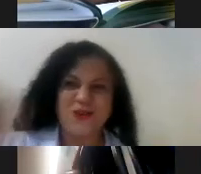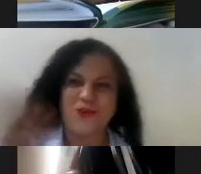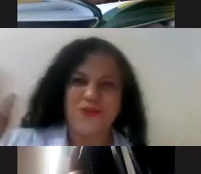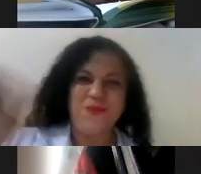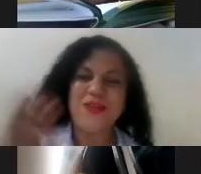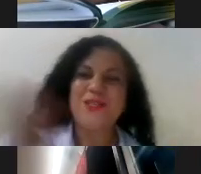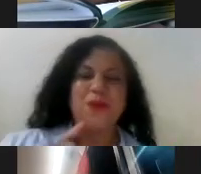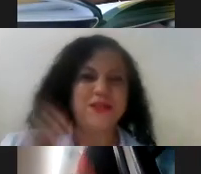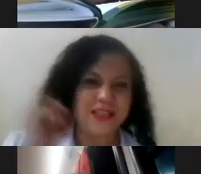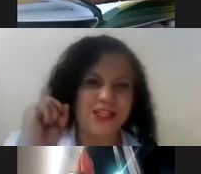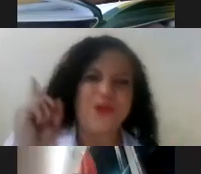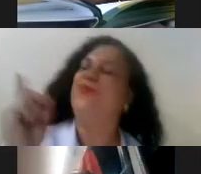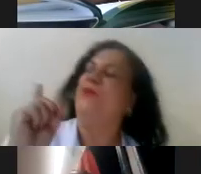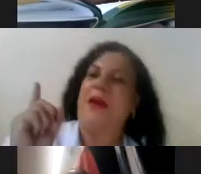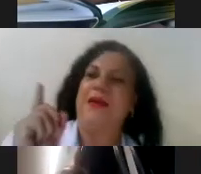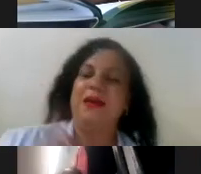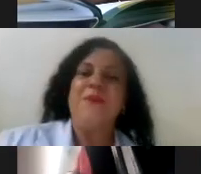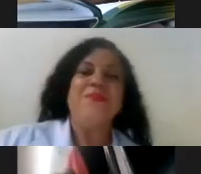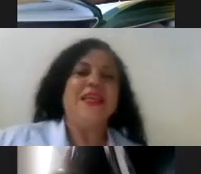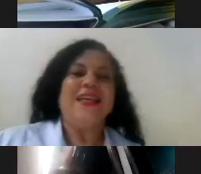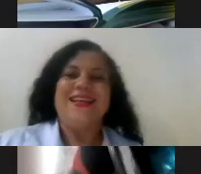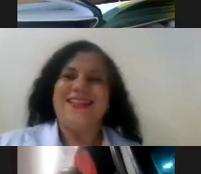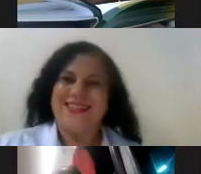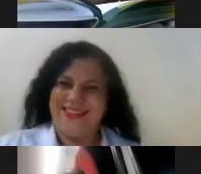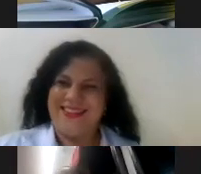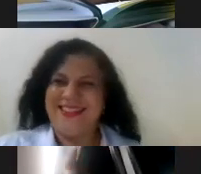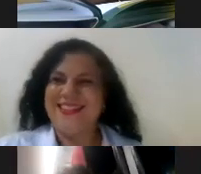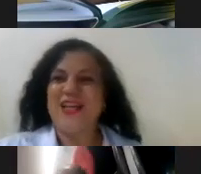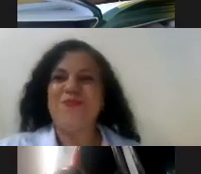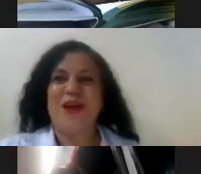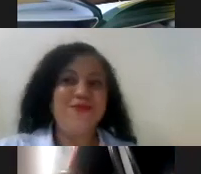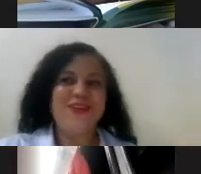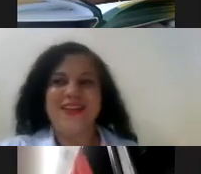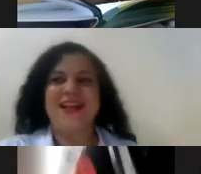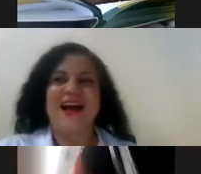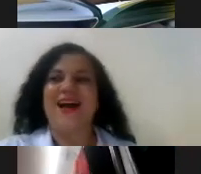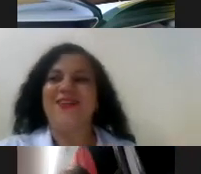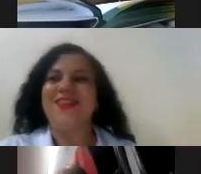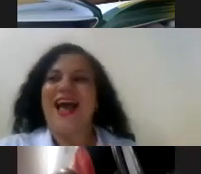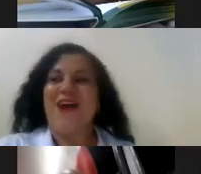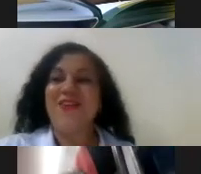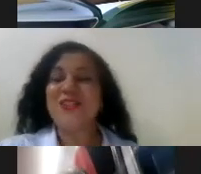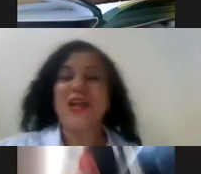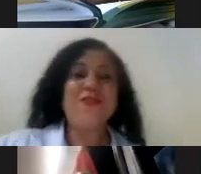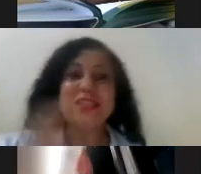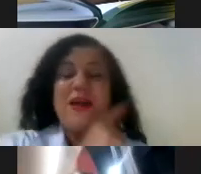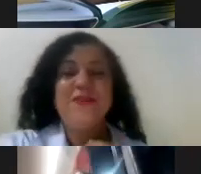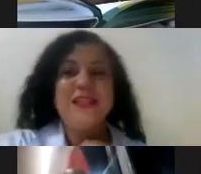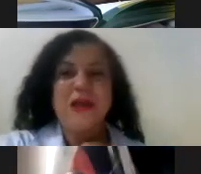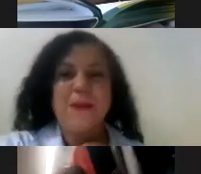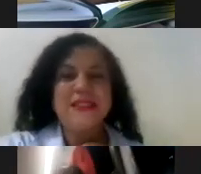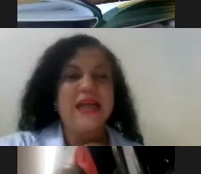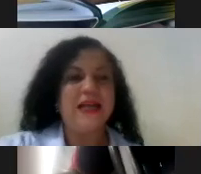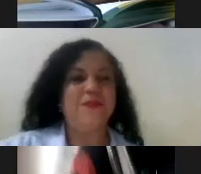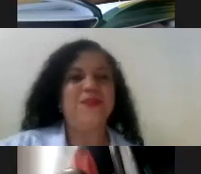você entrou, viu? Espero que você esteja me ouvindo bem. Boa noite. Seja bem-vinda. A professora está fazendo uma